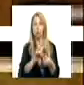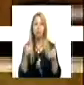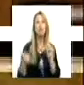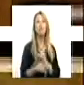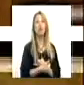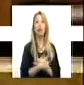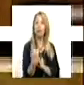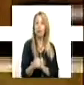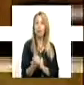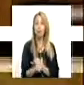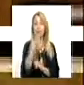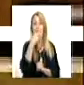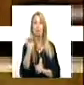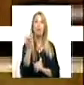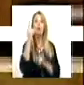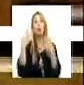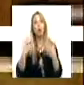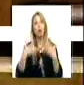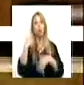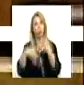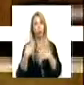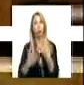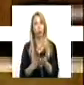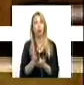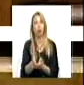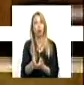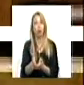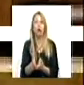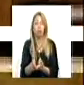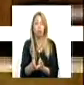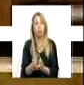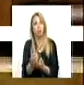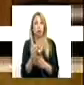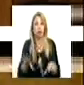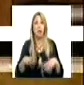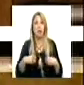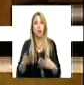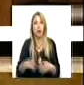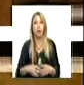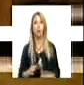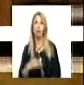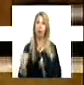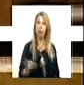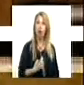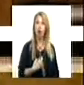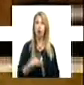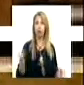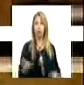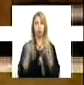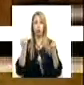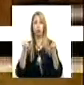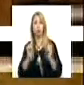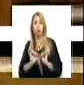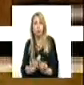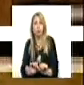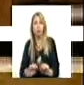mudança. Se fosse um orçamento de continuidade, aceitá-lo-iam e nós